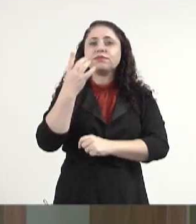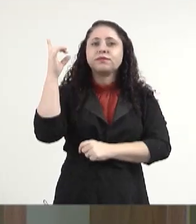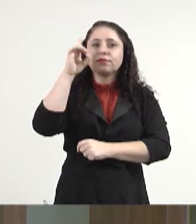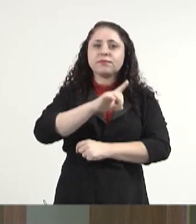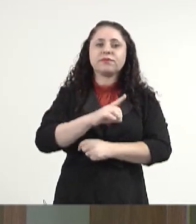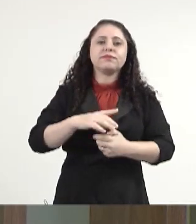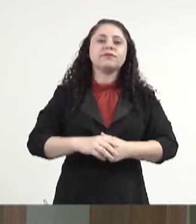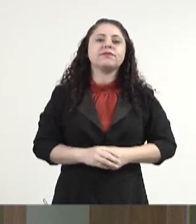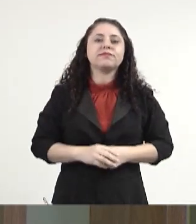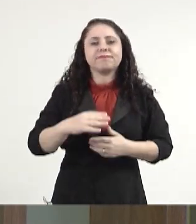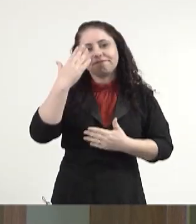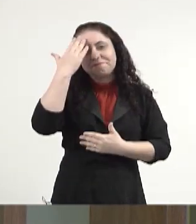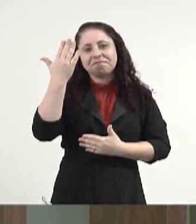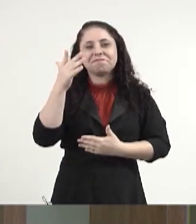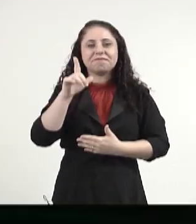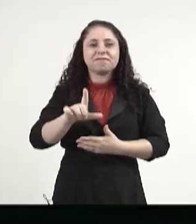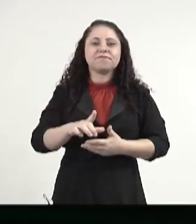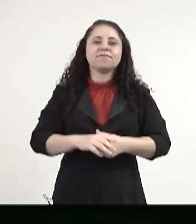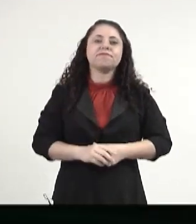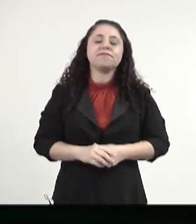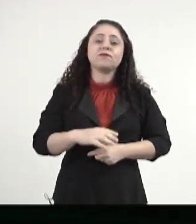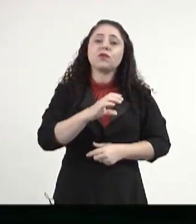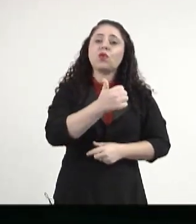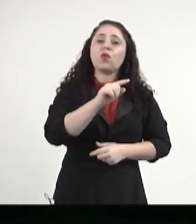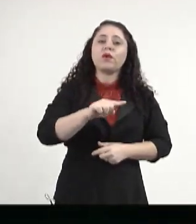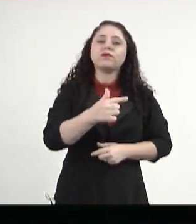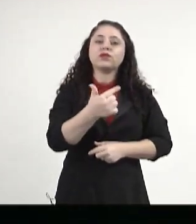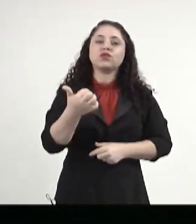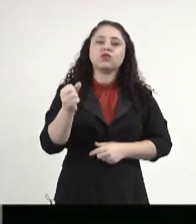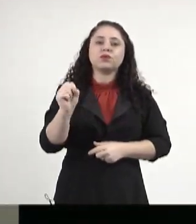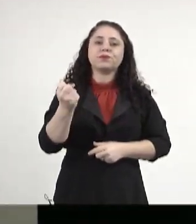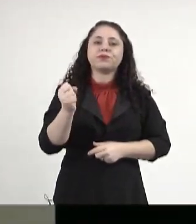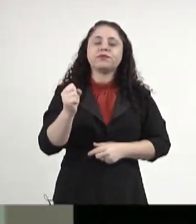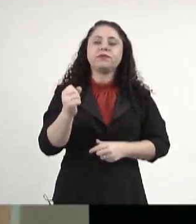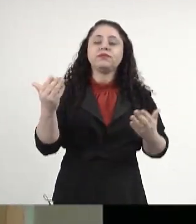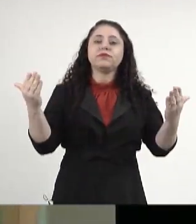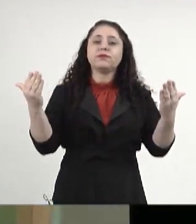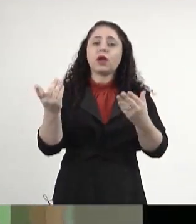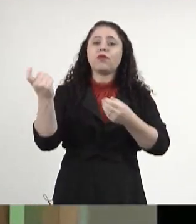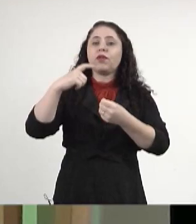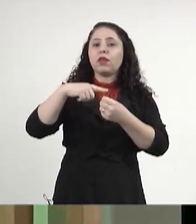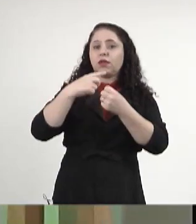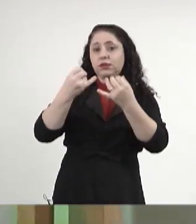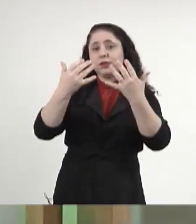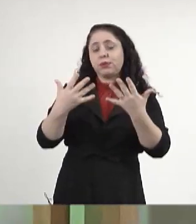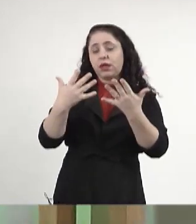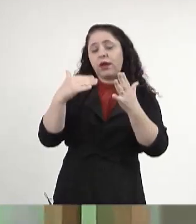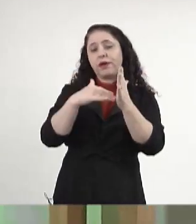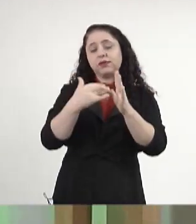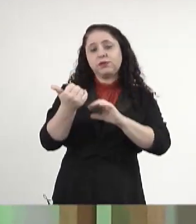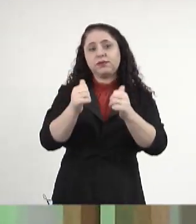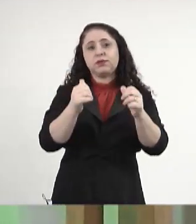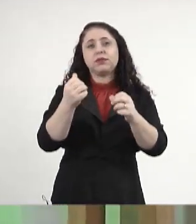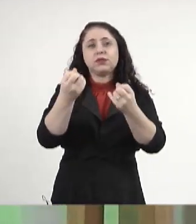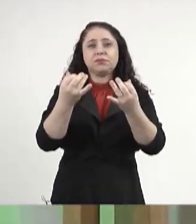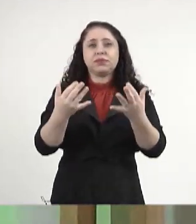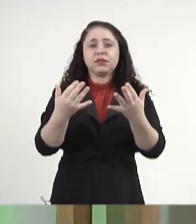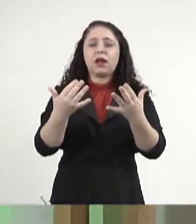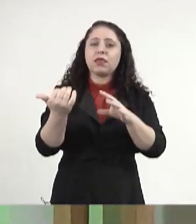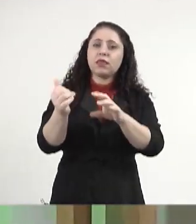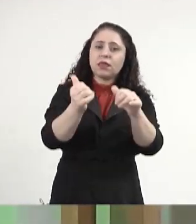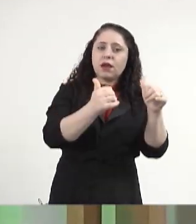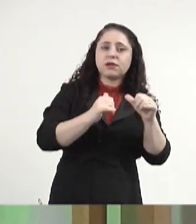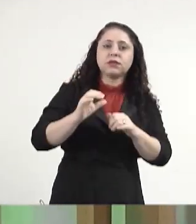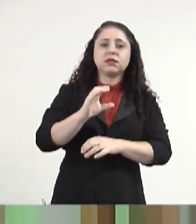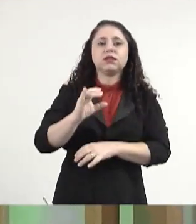dia. Bom, obrigado mais uma vez. 11 horas e 28 minutos. Agora a gente volta a falar aqui no Redação Final sobre a